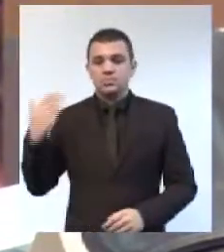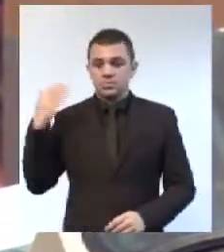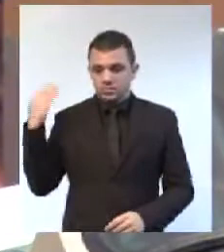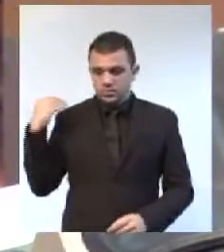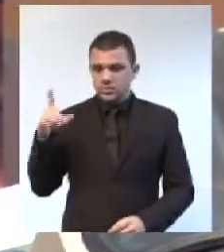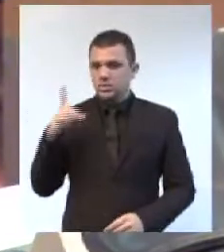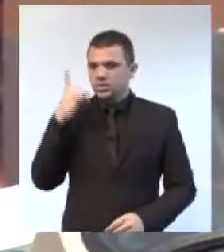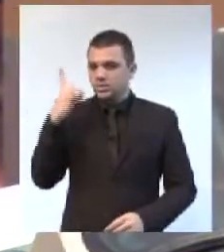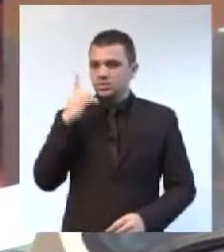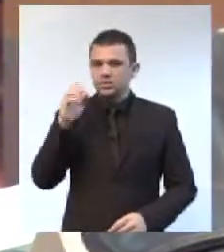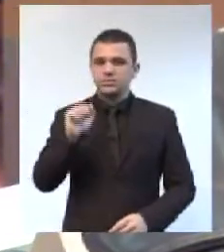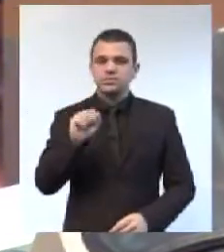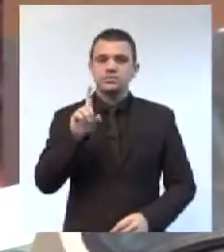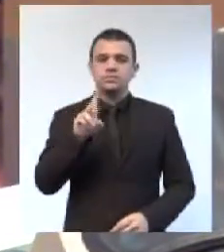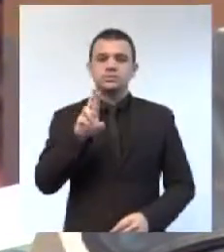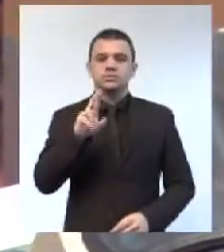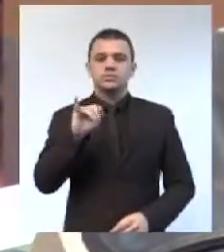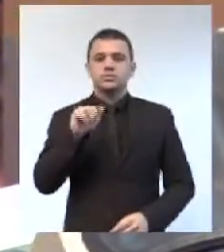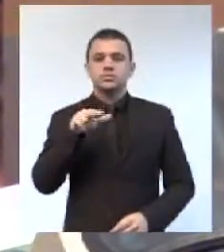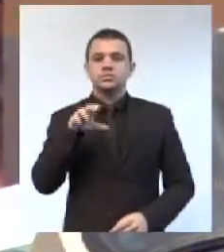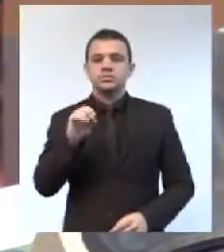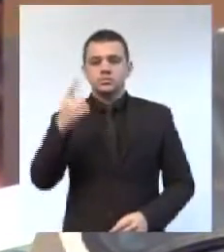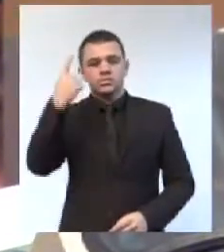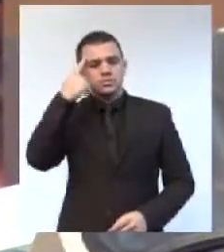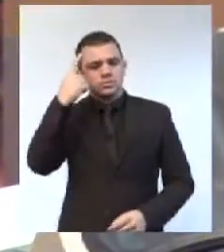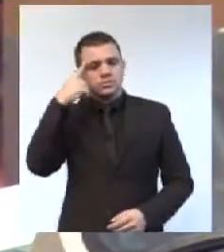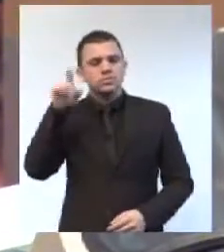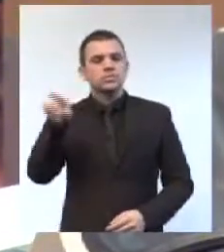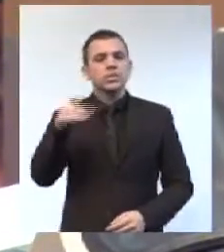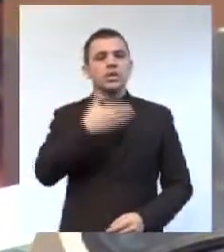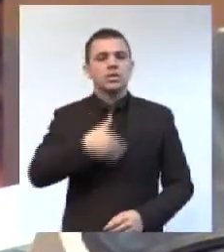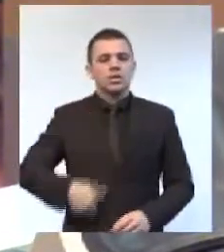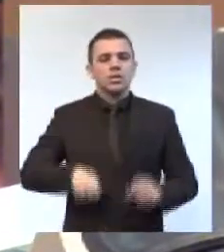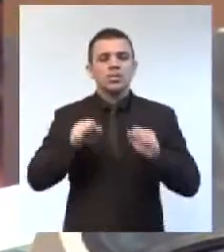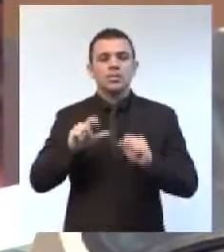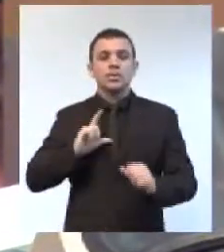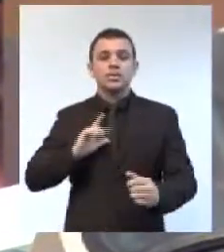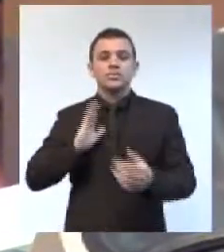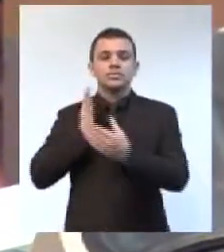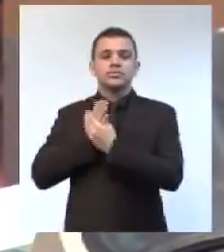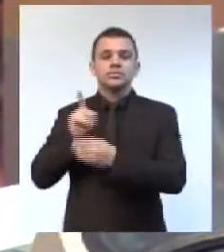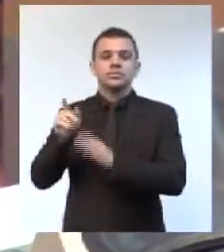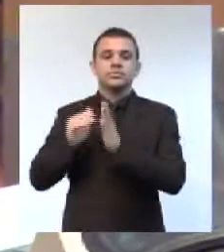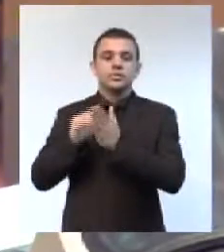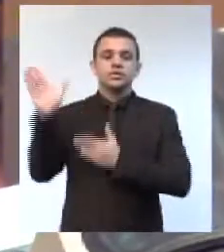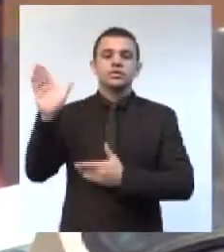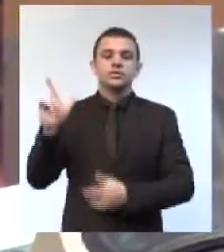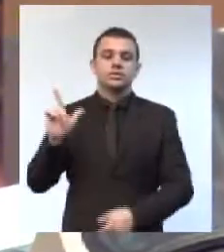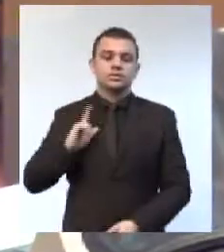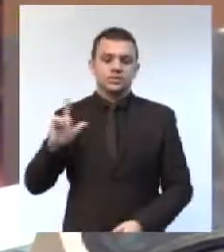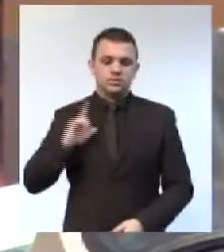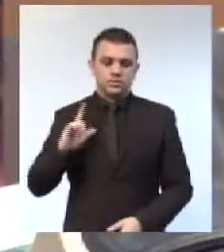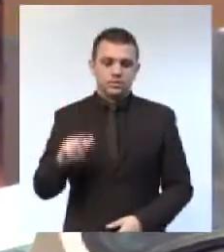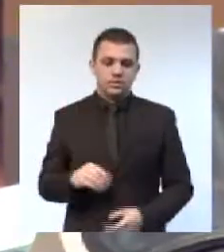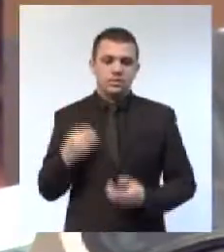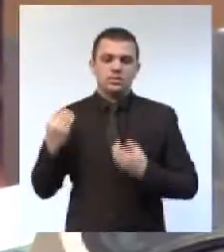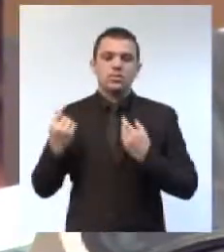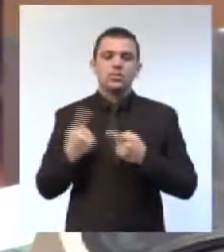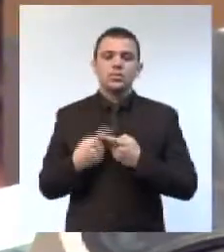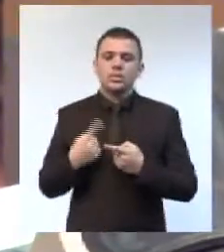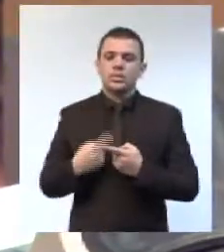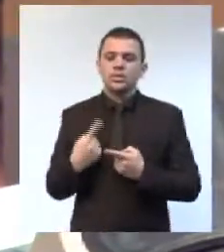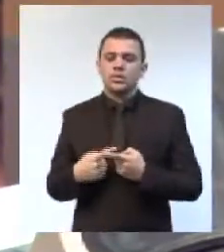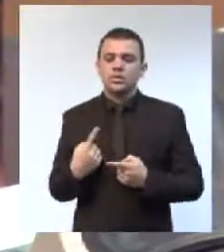questionou que o governador poderia sofrer um processo de impeachment, vejam só, pela